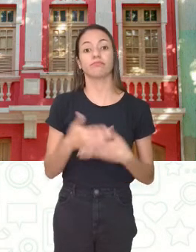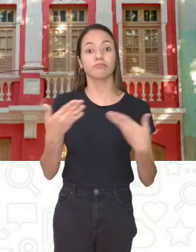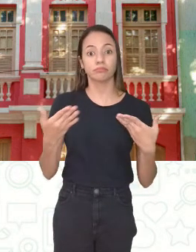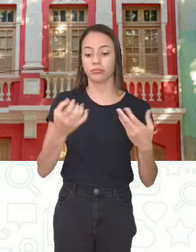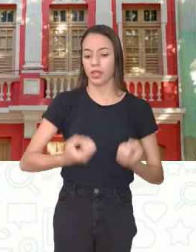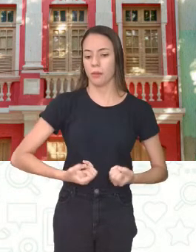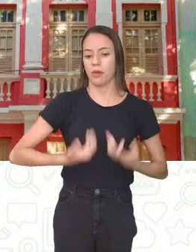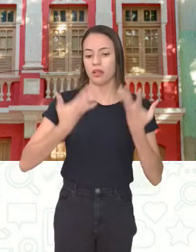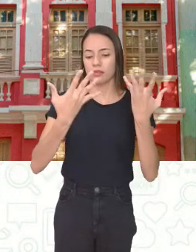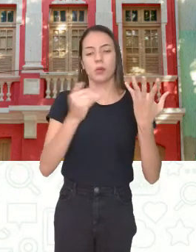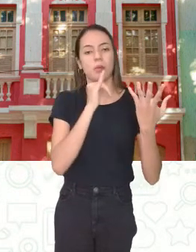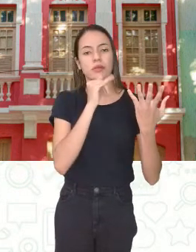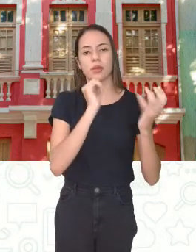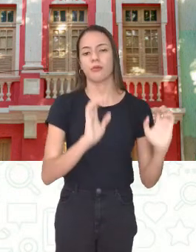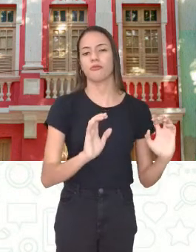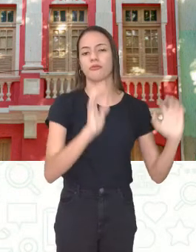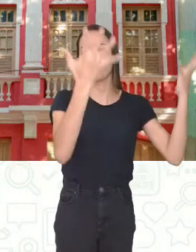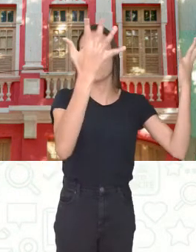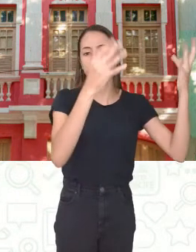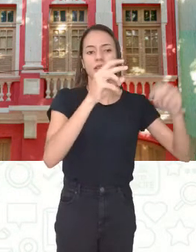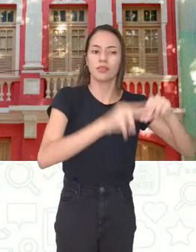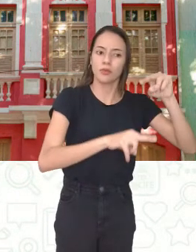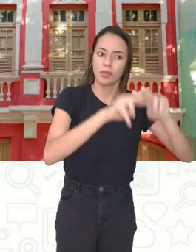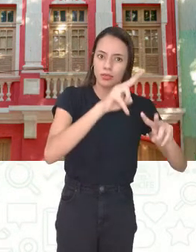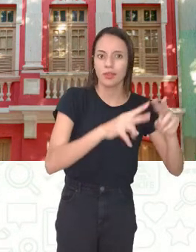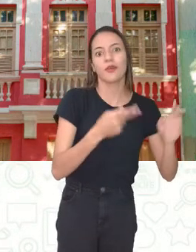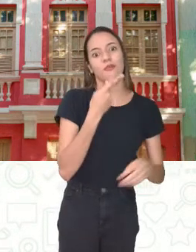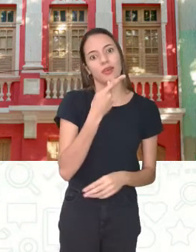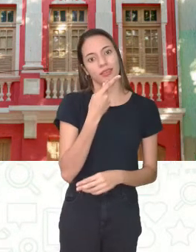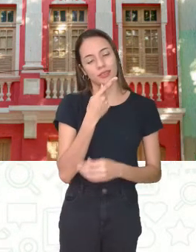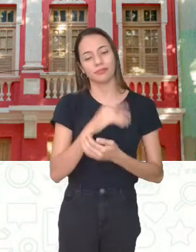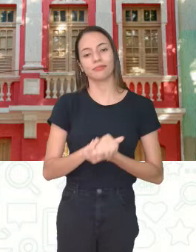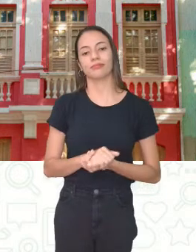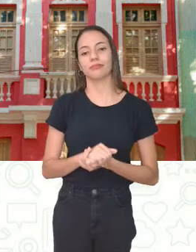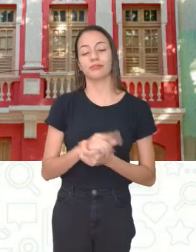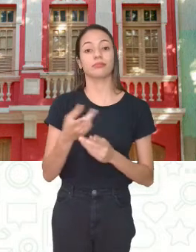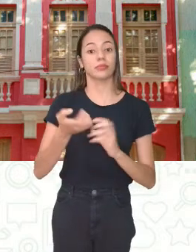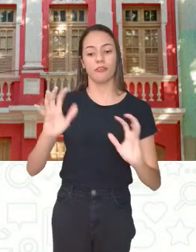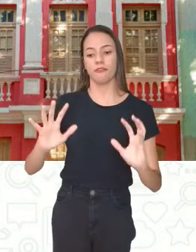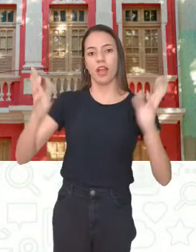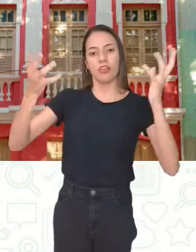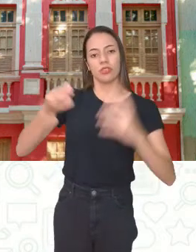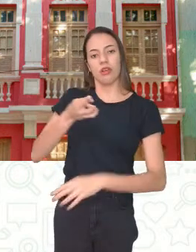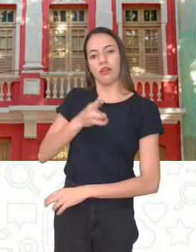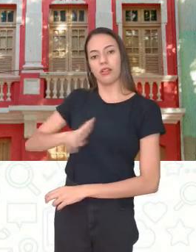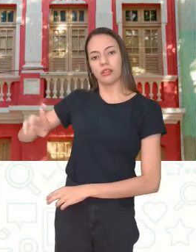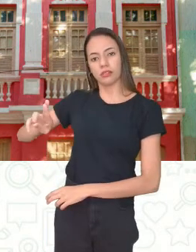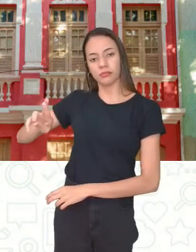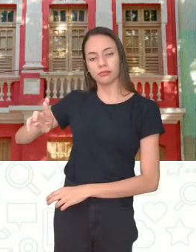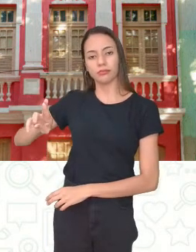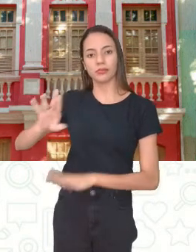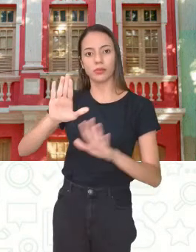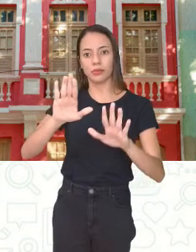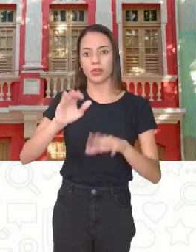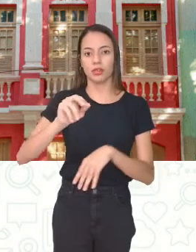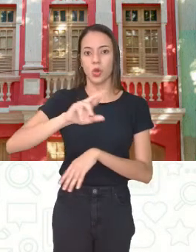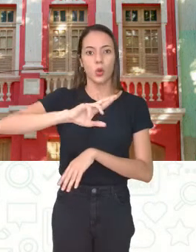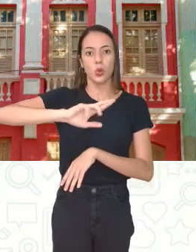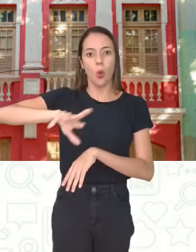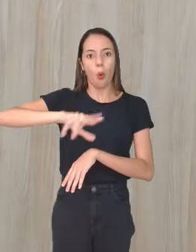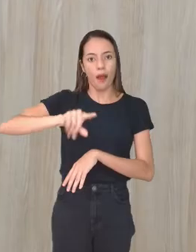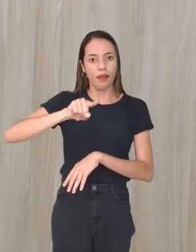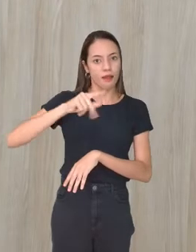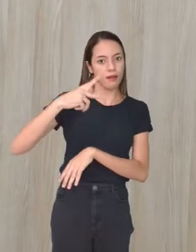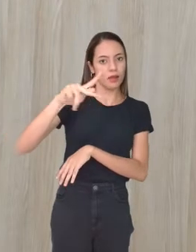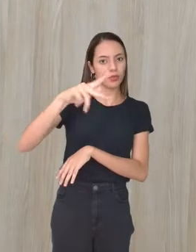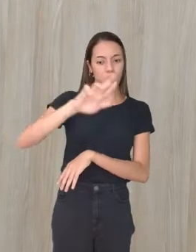desde os festejos, como a festa de São João, que eu trouxe como exemplo, festas religiosas, mesmo que não seja da sua religião,